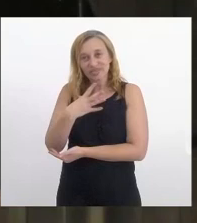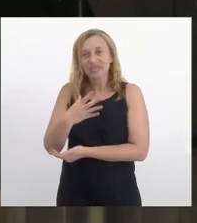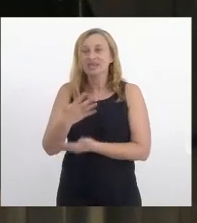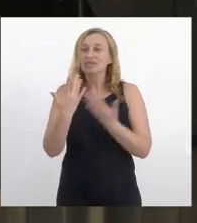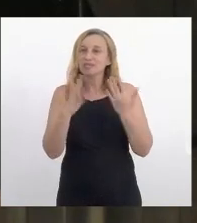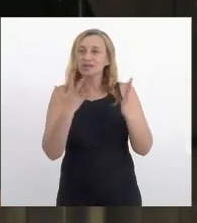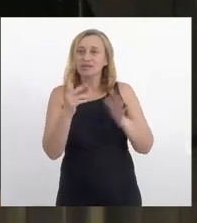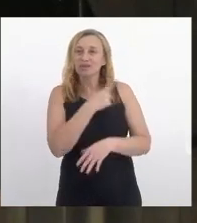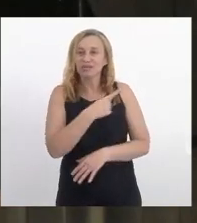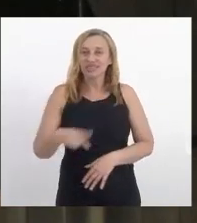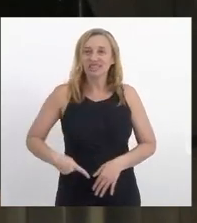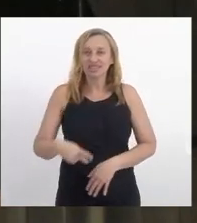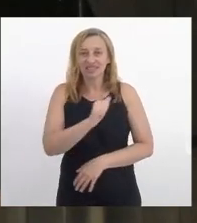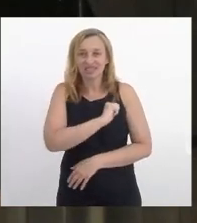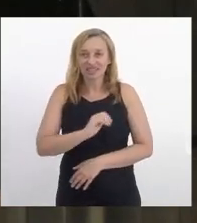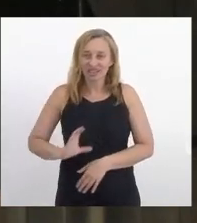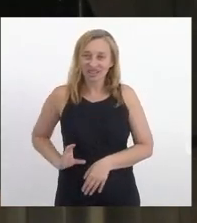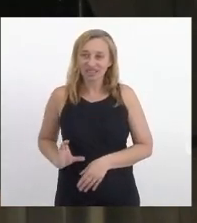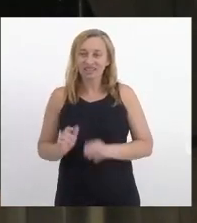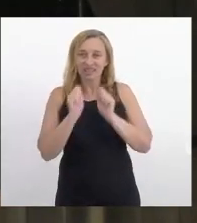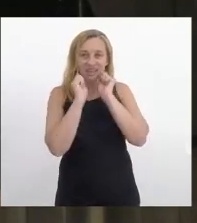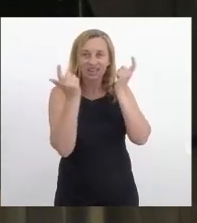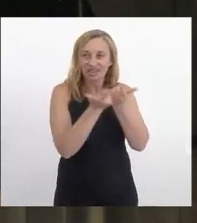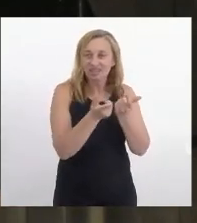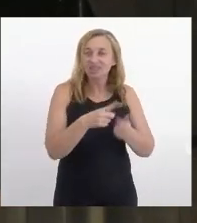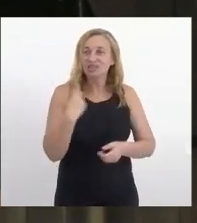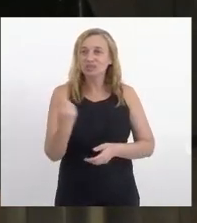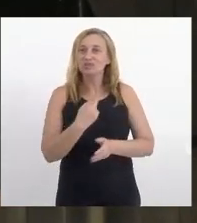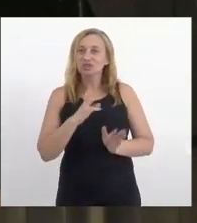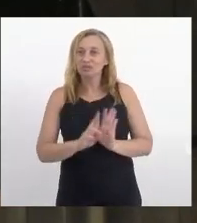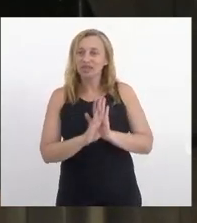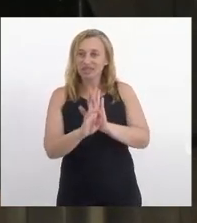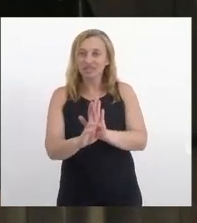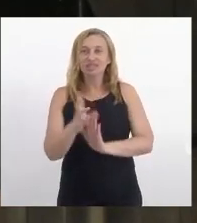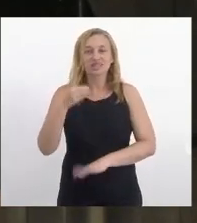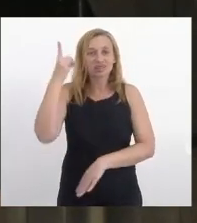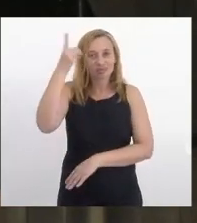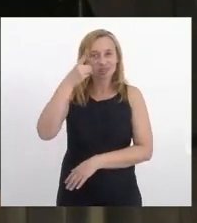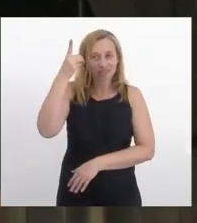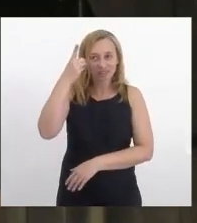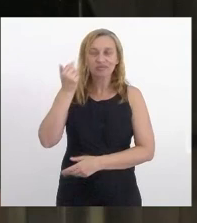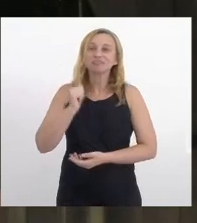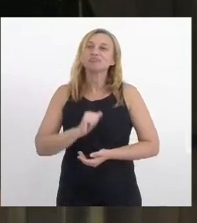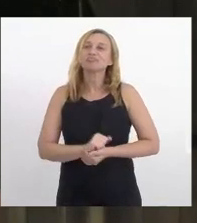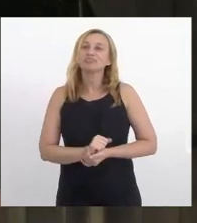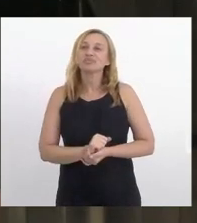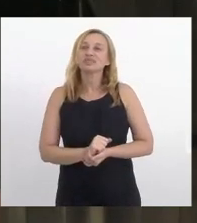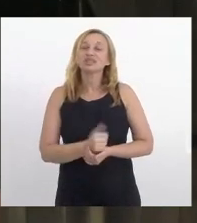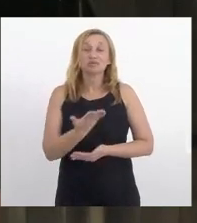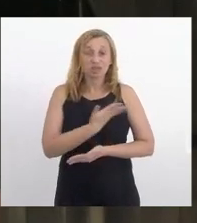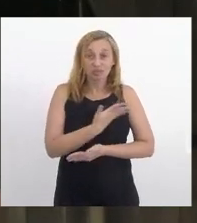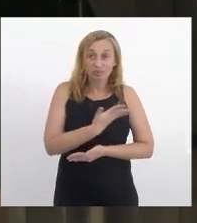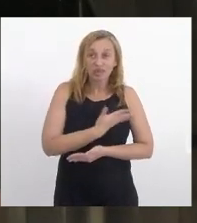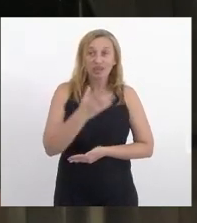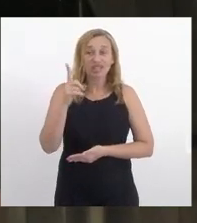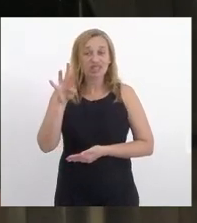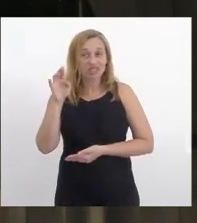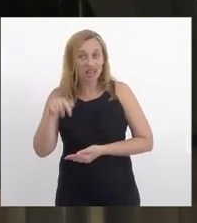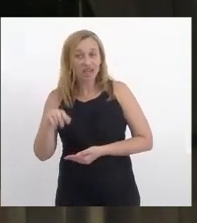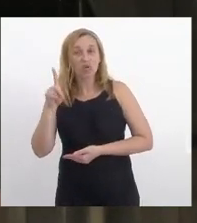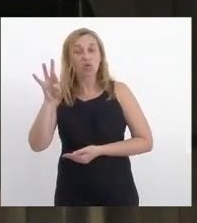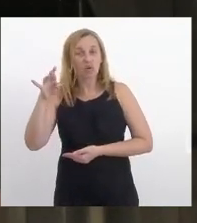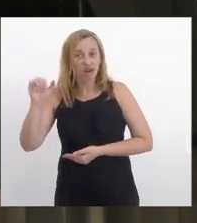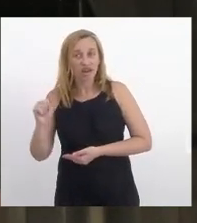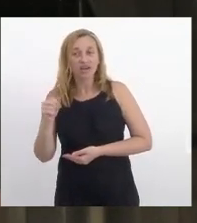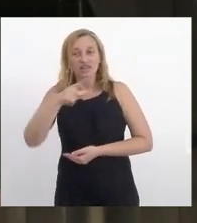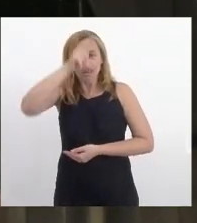presidente da Assembleia Legislativa, nosso que nos representa, deputado André Siciliano, meus colegas André Correia, deputado Luiz